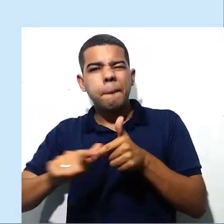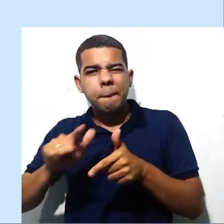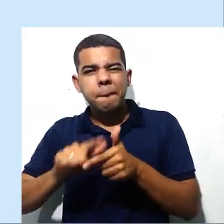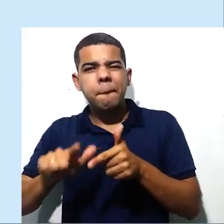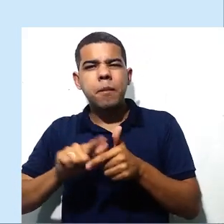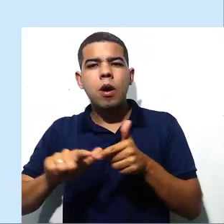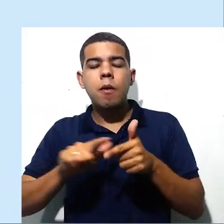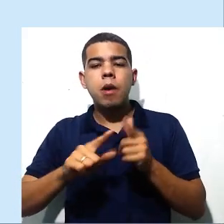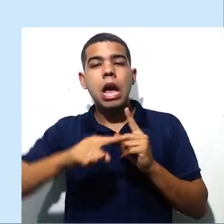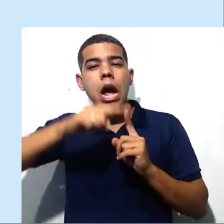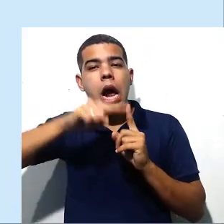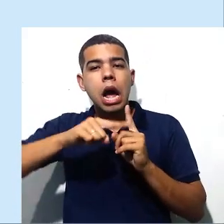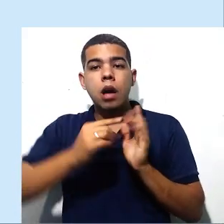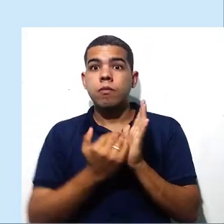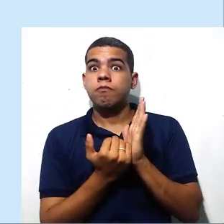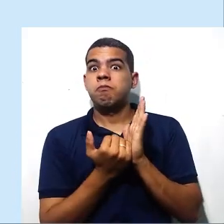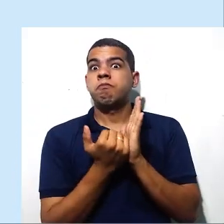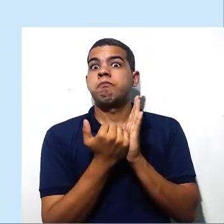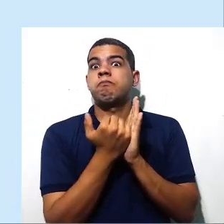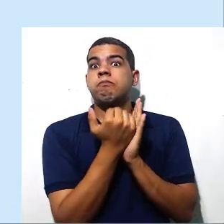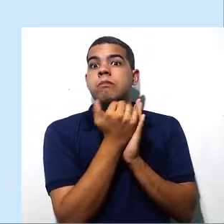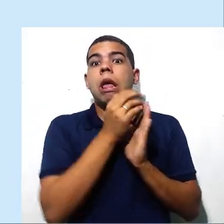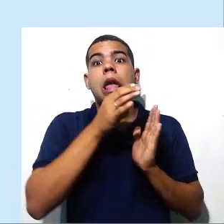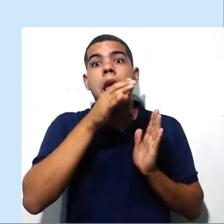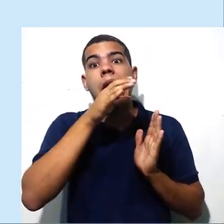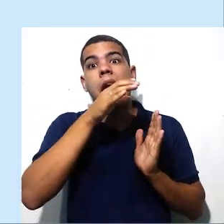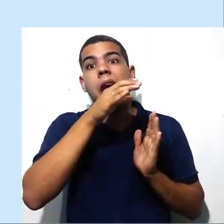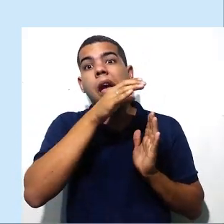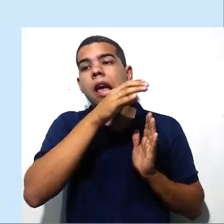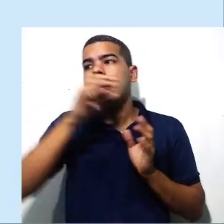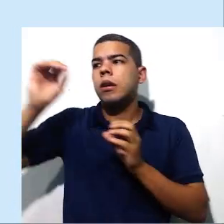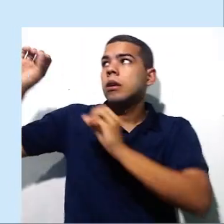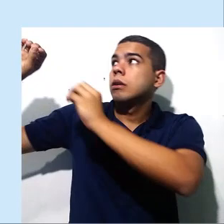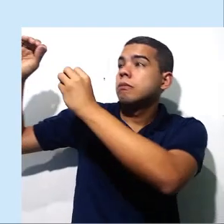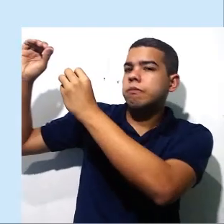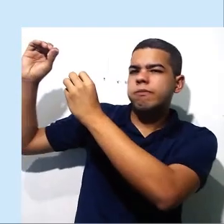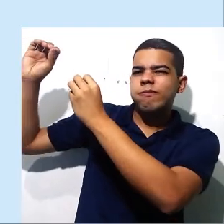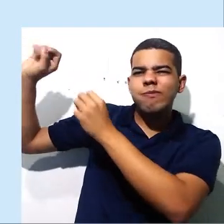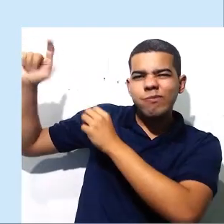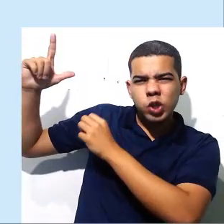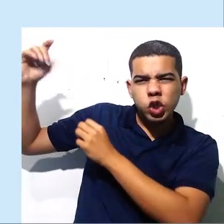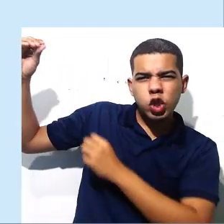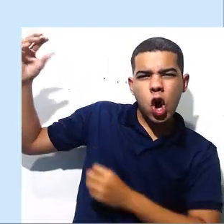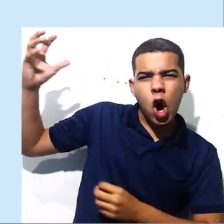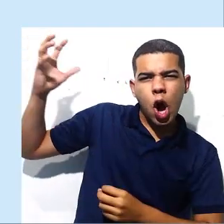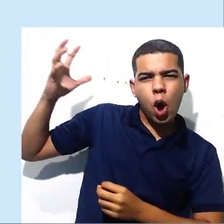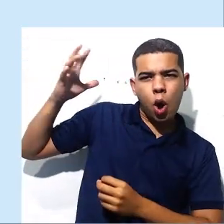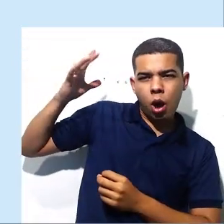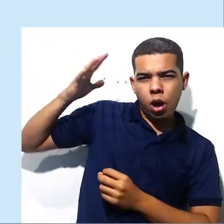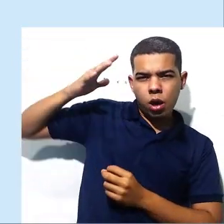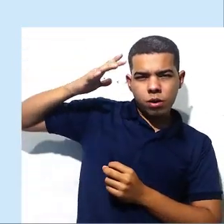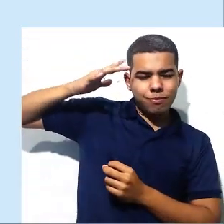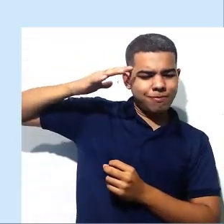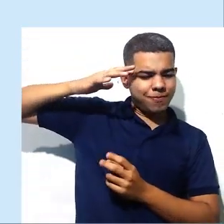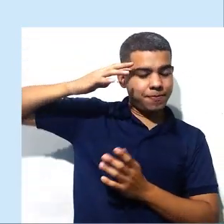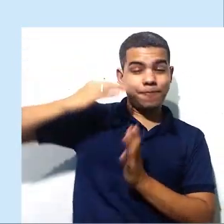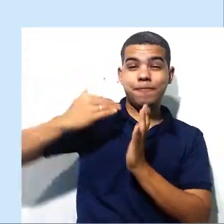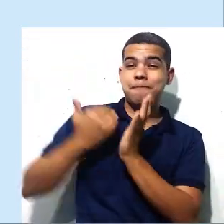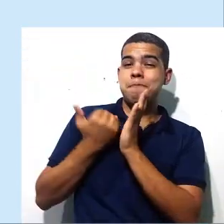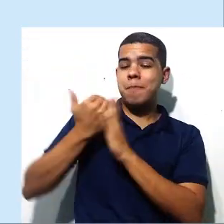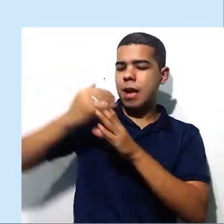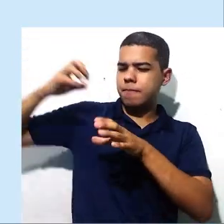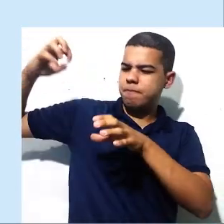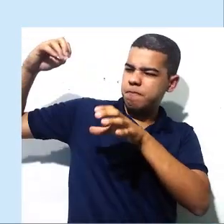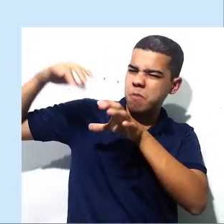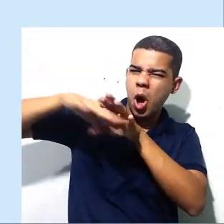da Terra cresça, os raios violetas eles penetrem mais e, em consequência disso,